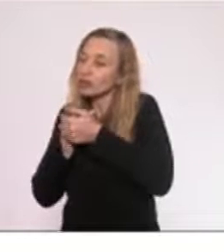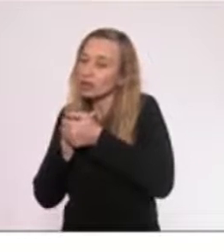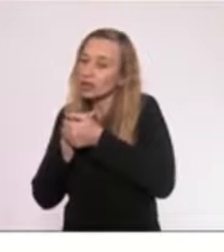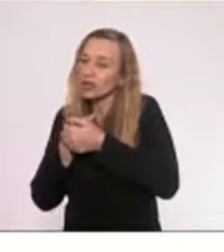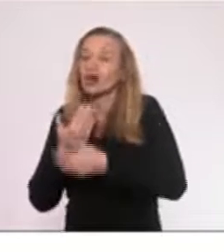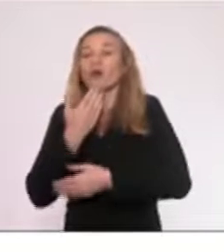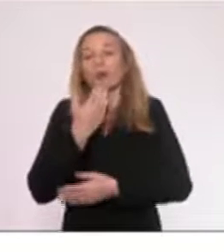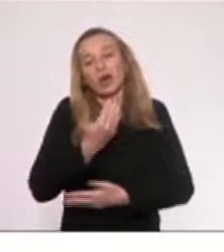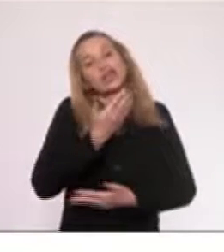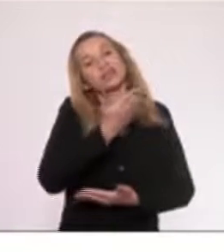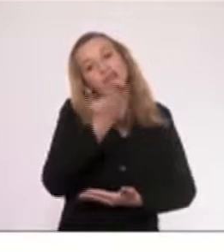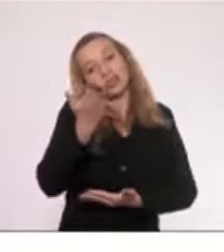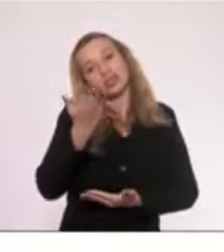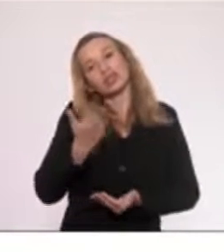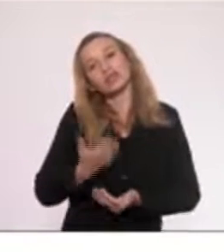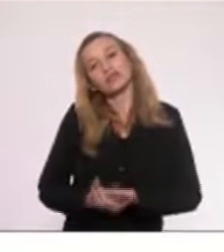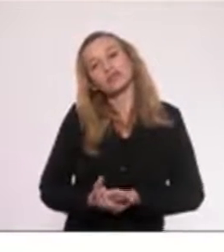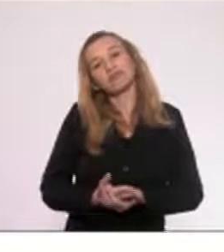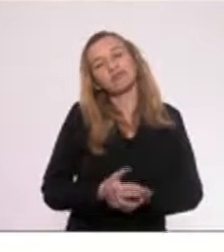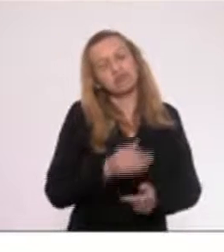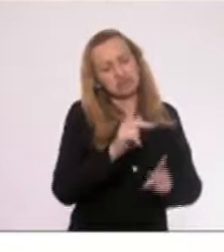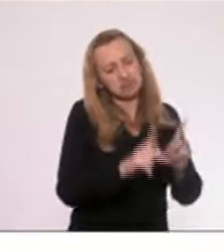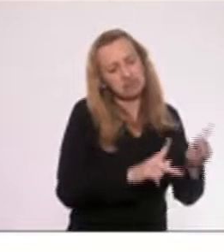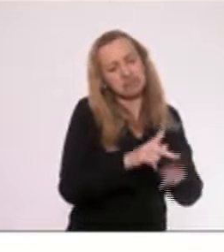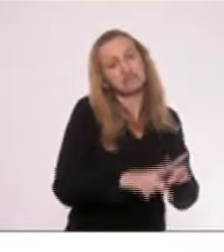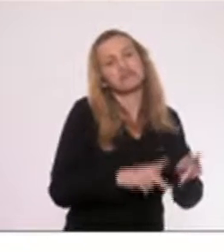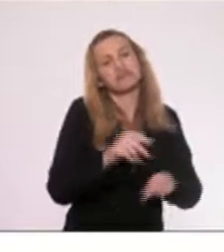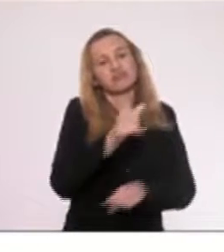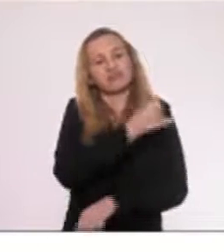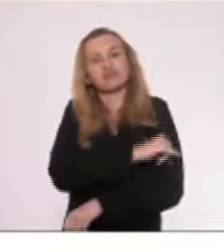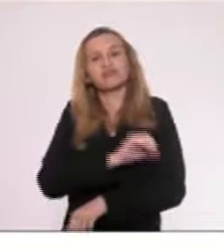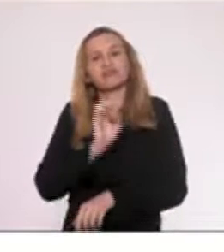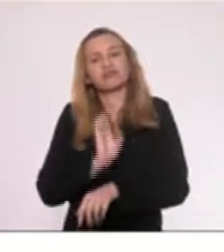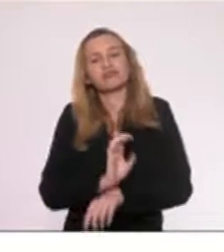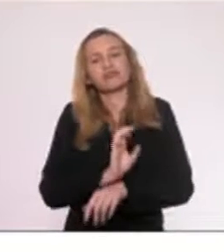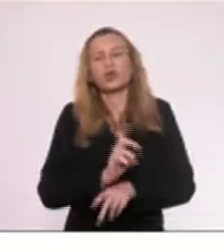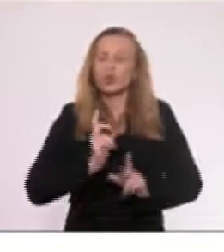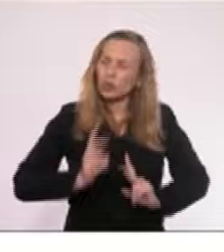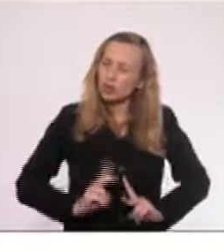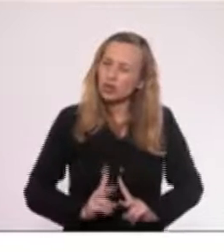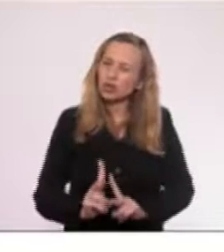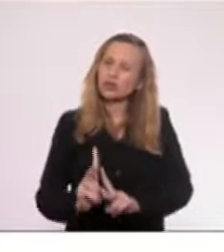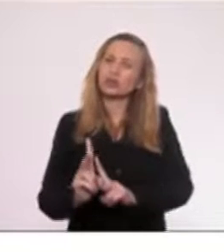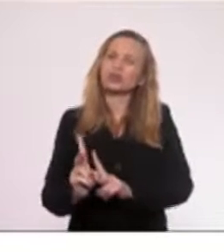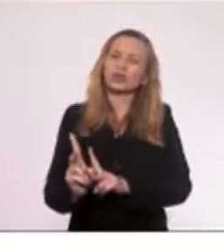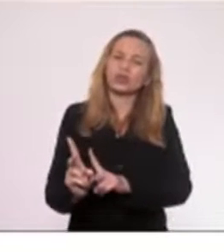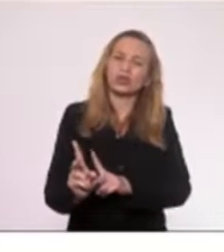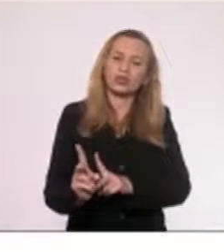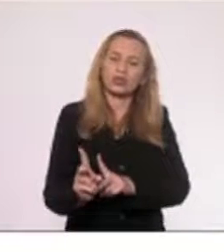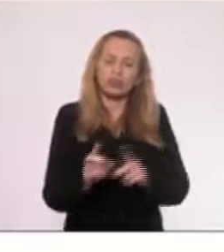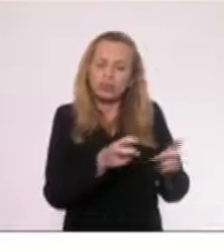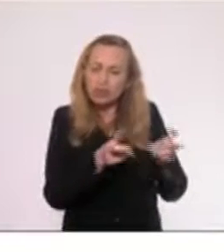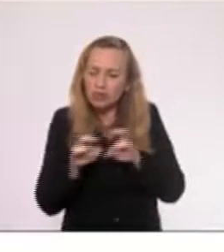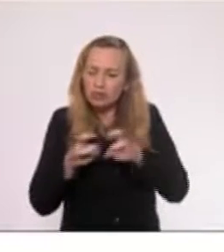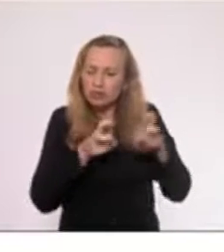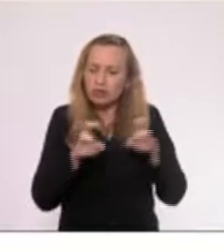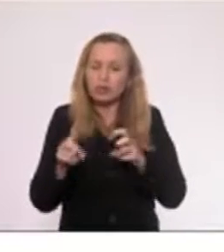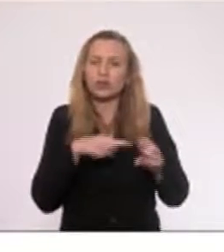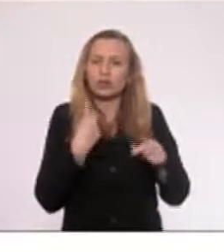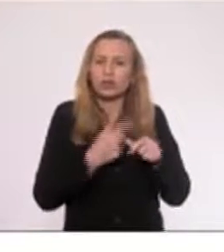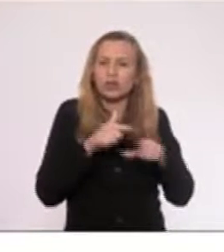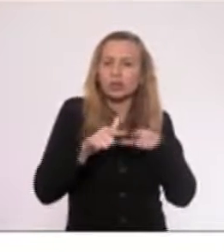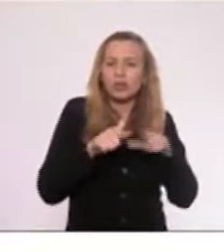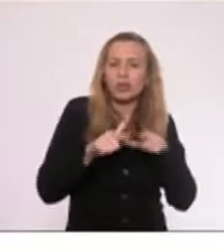peço a você, eleitor, cidadão do Rio de Janeiro, que continue acompanhando o nosso trabalho, observando